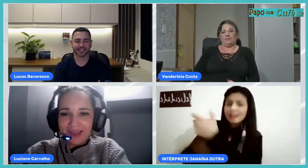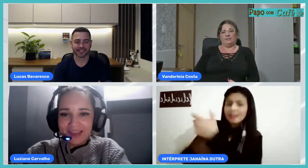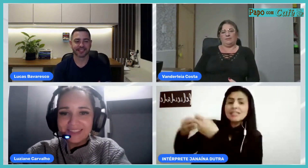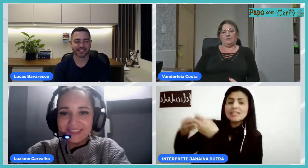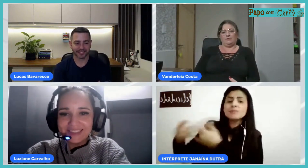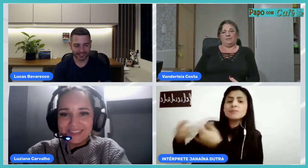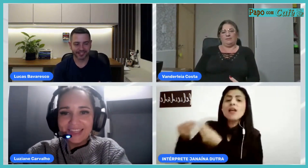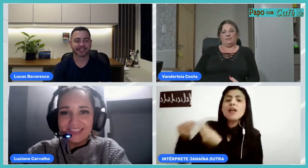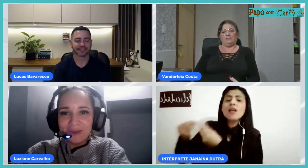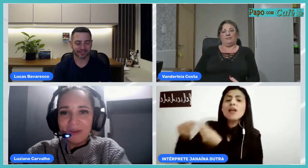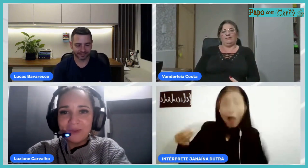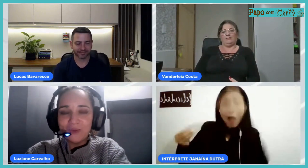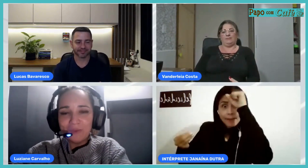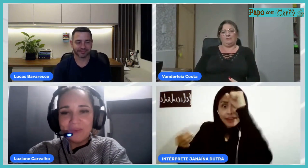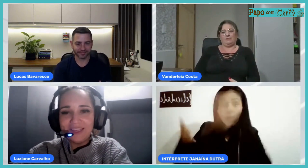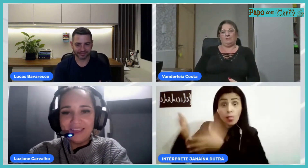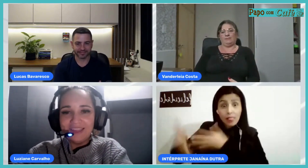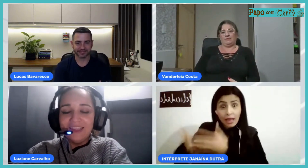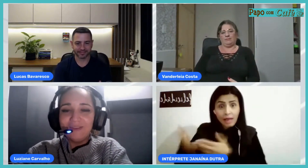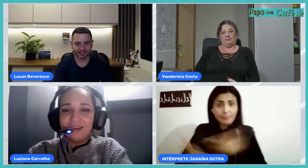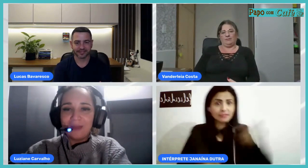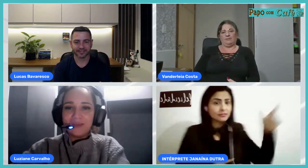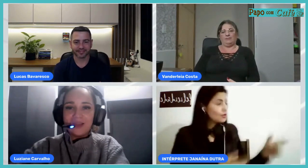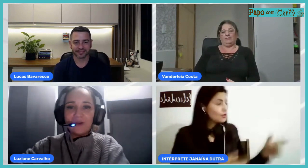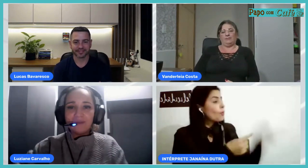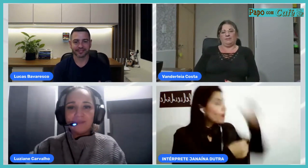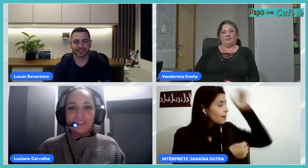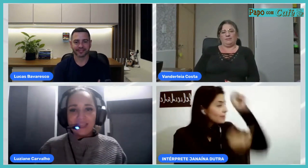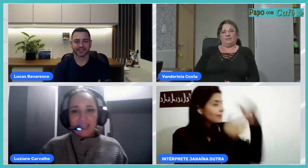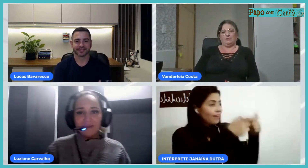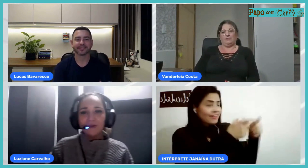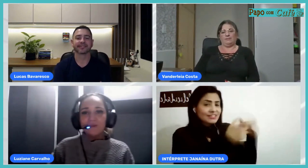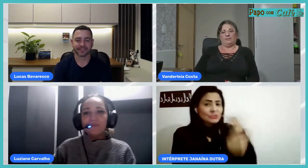inscrições abertas, né? Tem uma turma que vai abrir